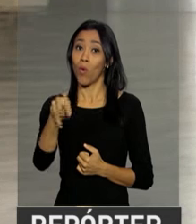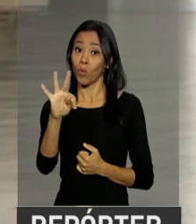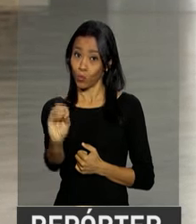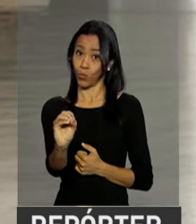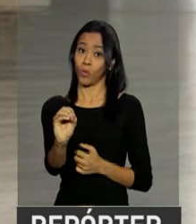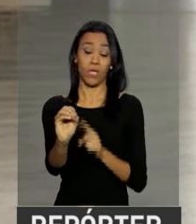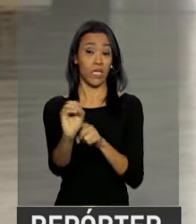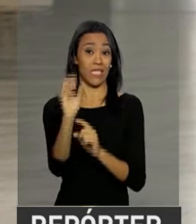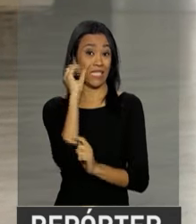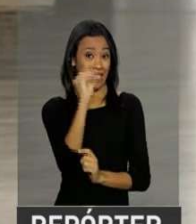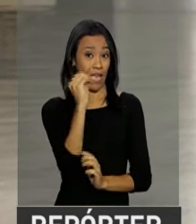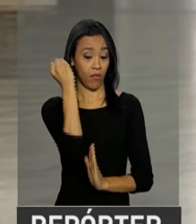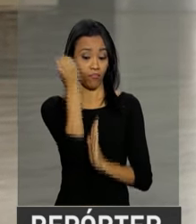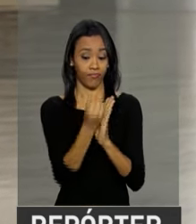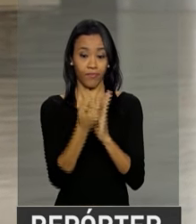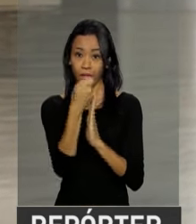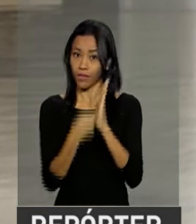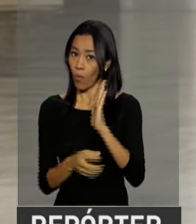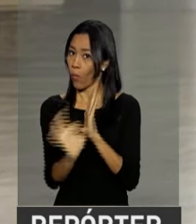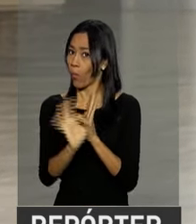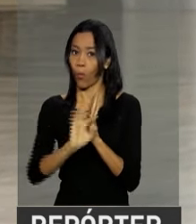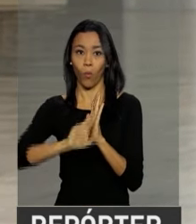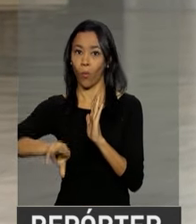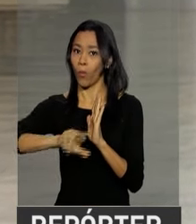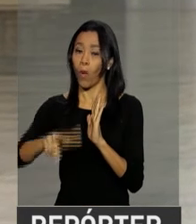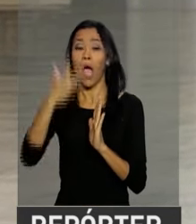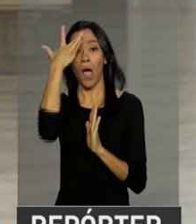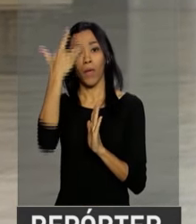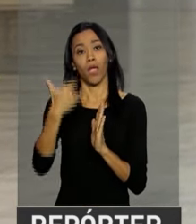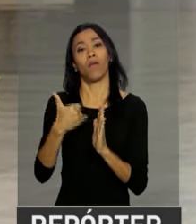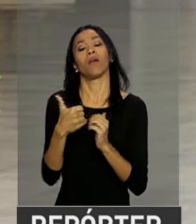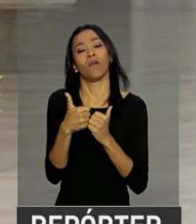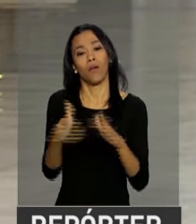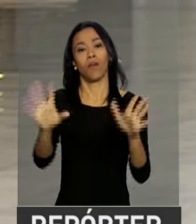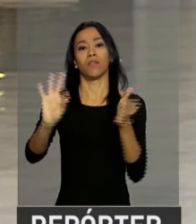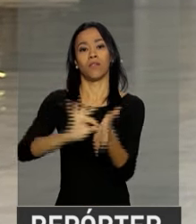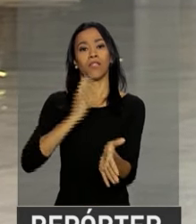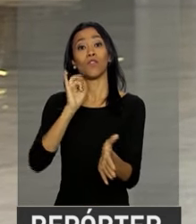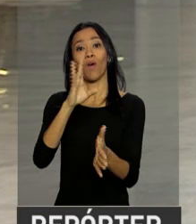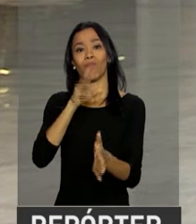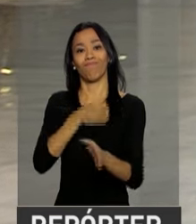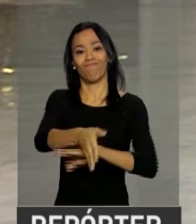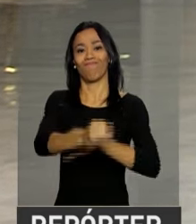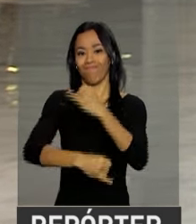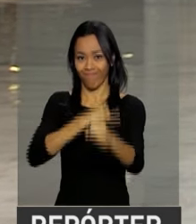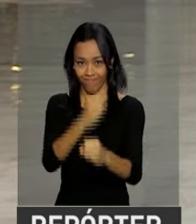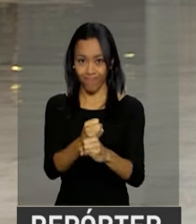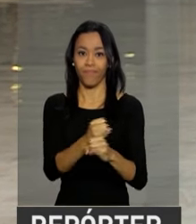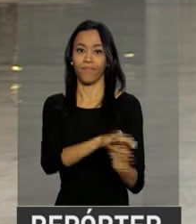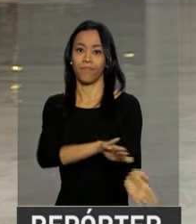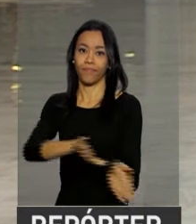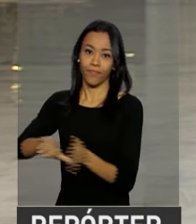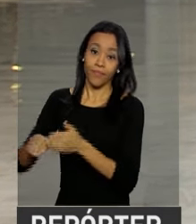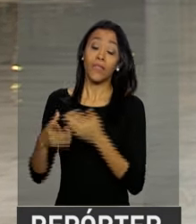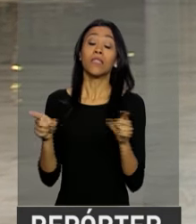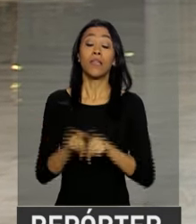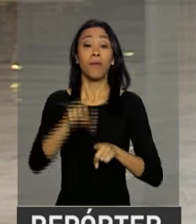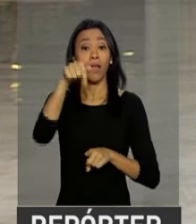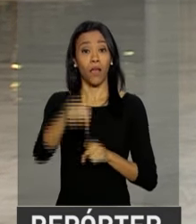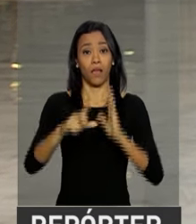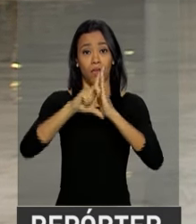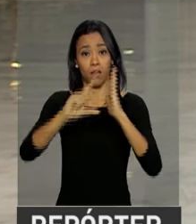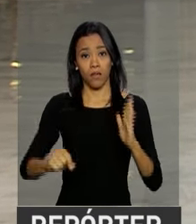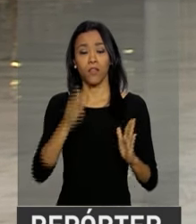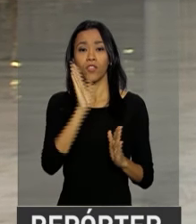não ter zerado a redação. A inscrição no ProUni começa amanhã e deve ser feita pela internet. E olha, Daniela, a gente segue aqui no Palácio do